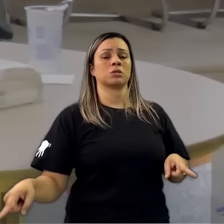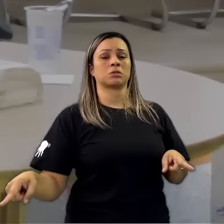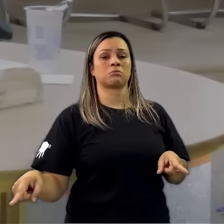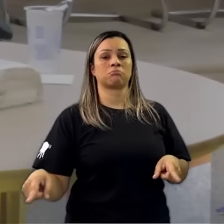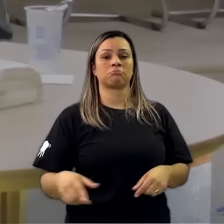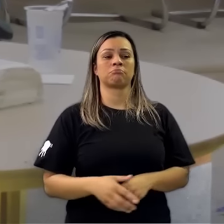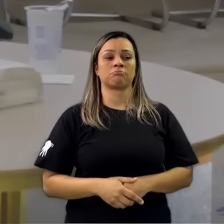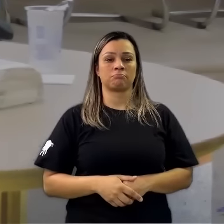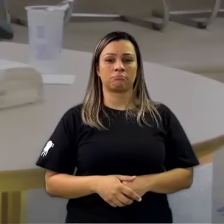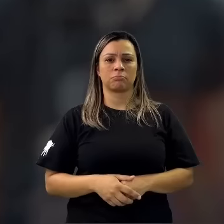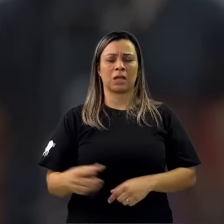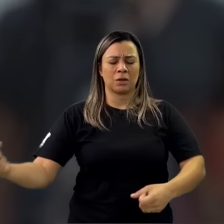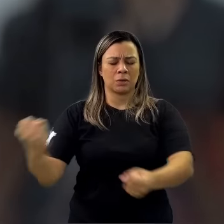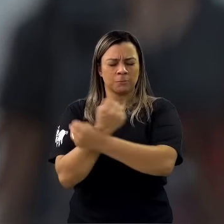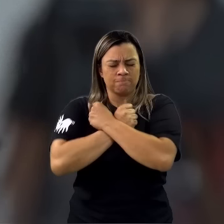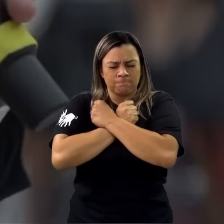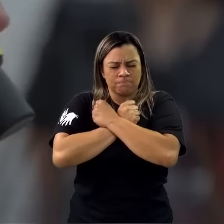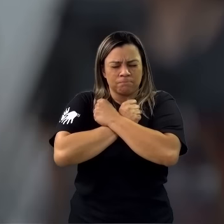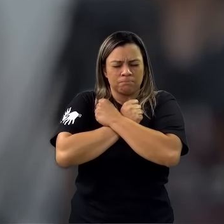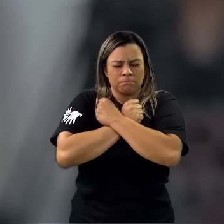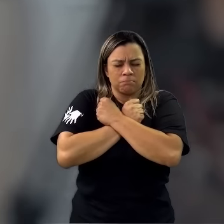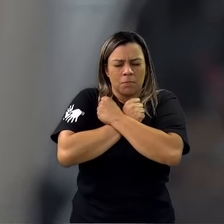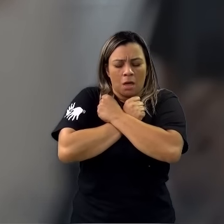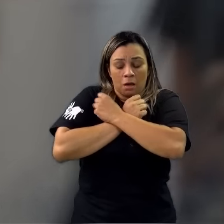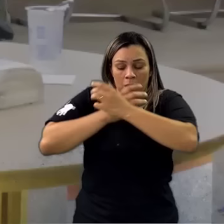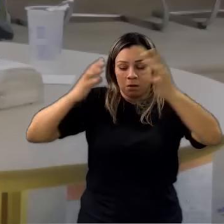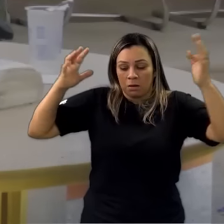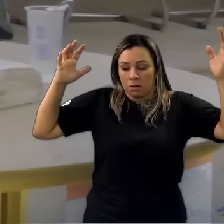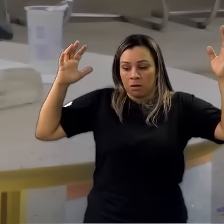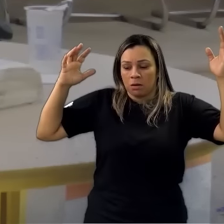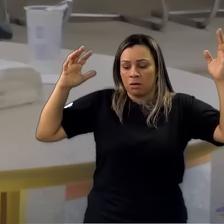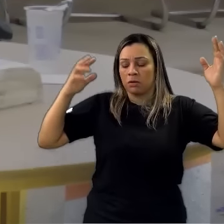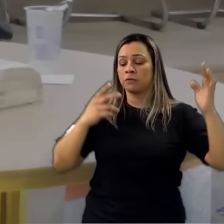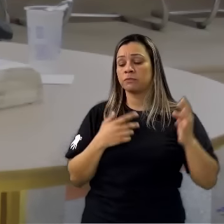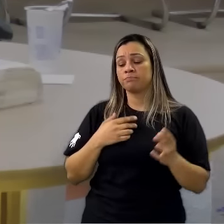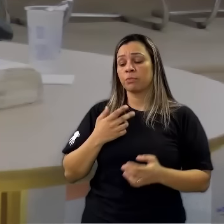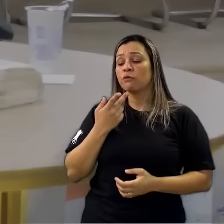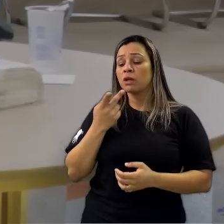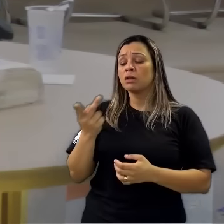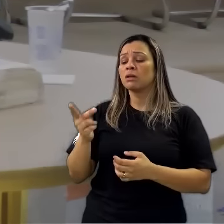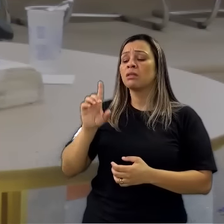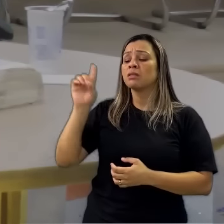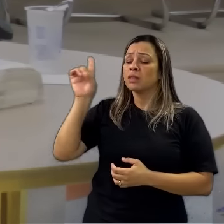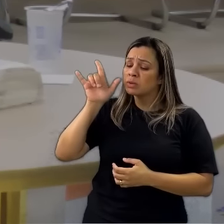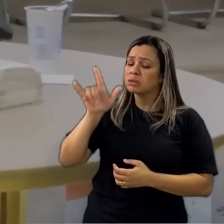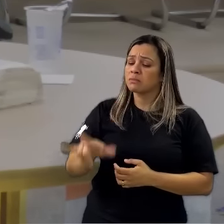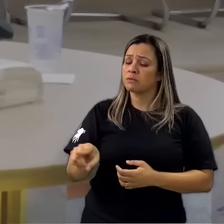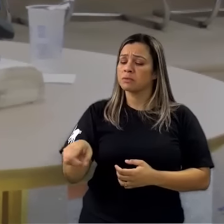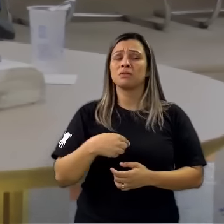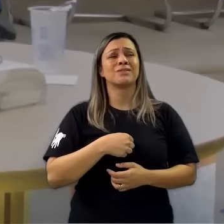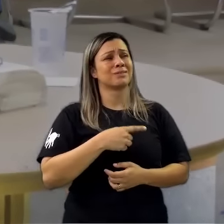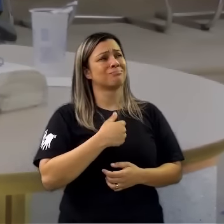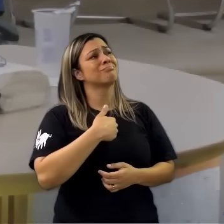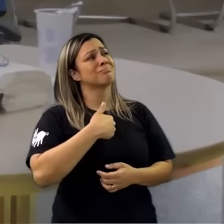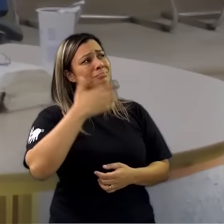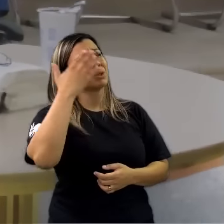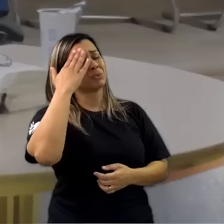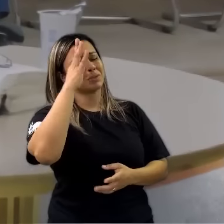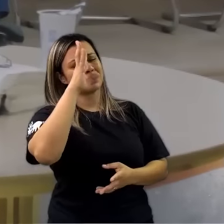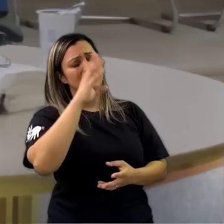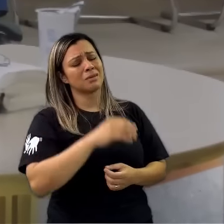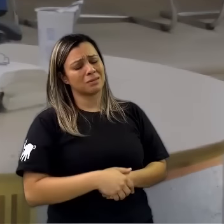sentiu o gelo no peito irmão soltei ele e falei seu João Deus te ama ele falou eu sei e aí ele começou uma conversar